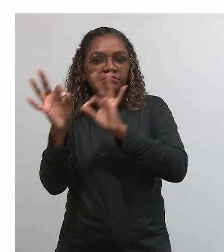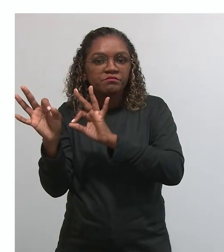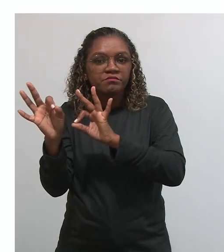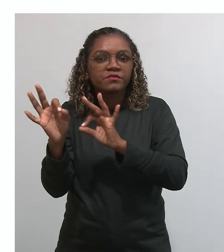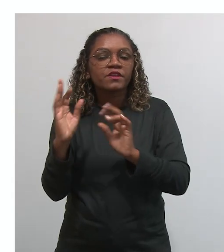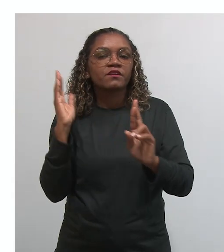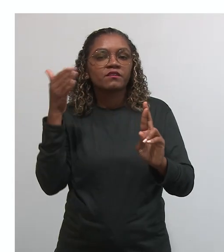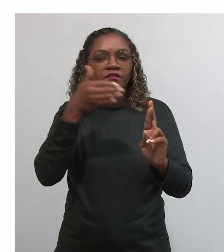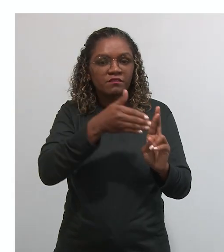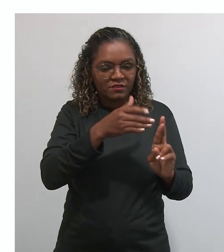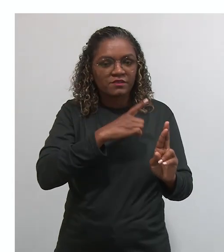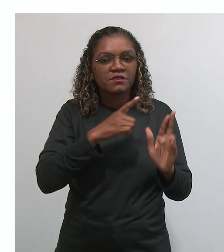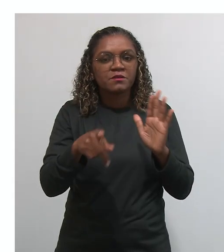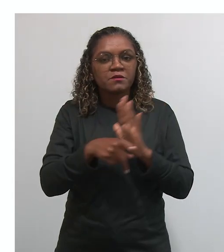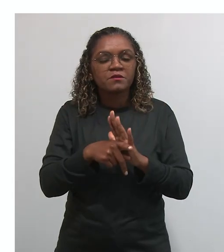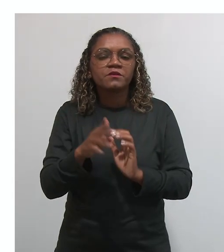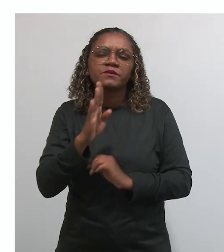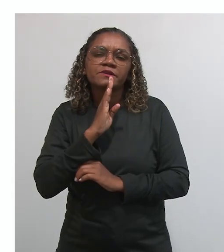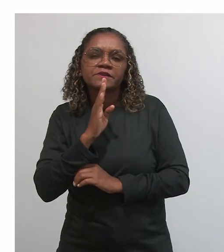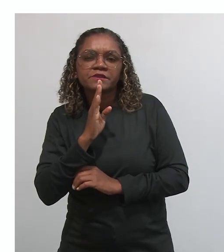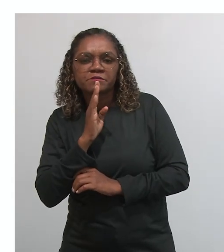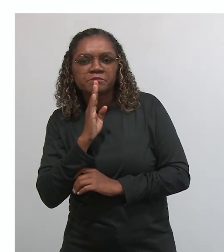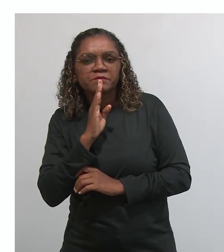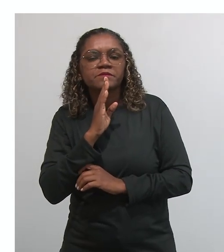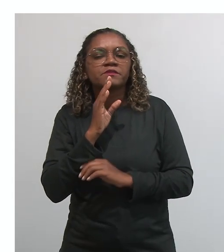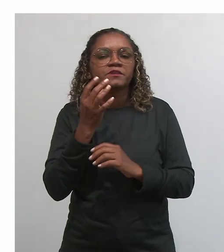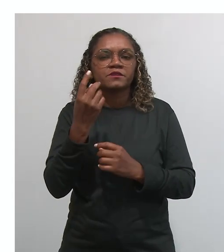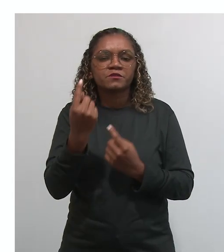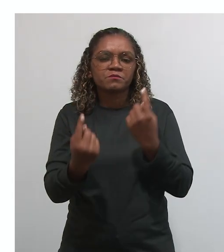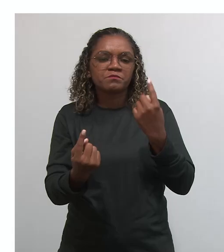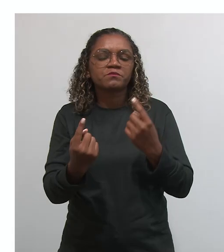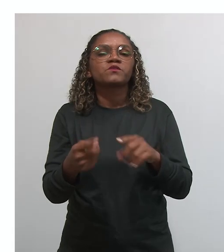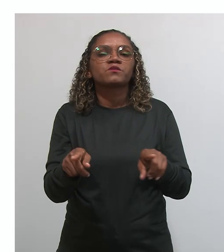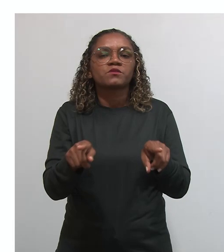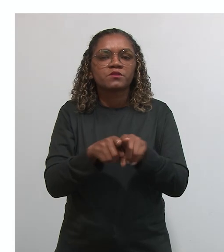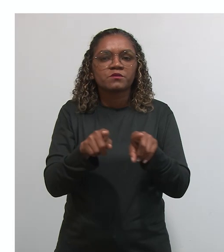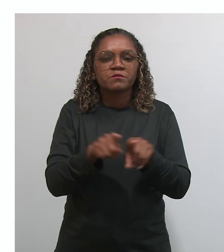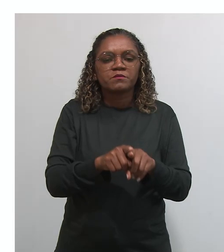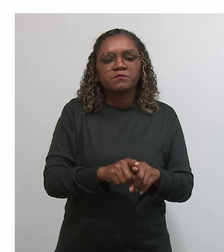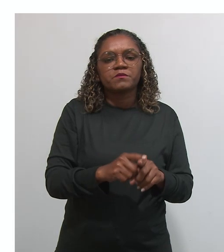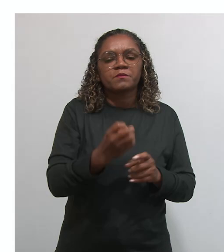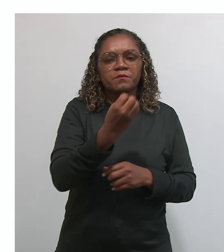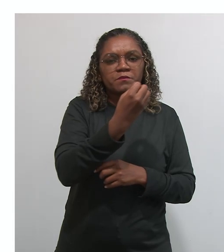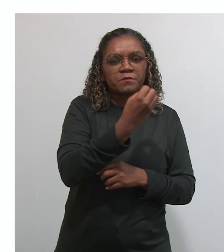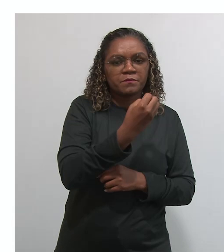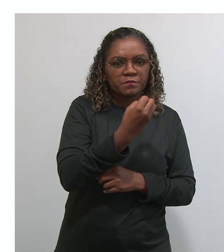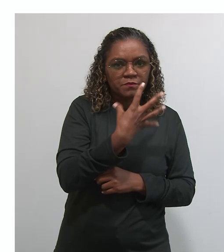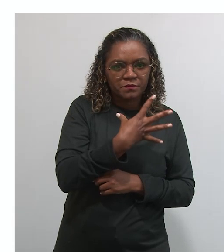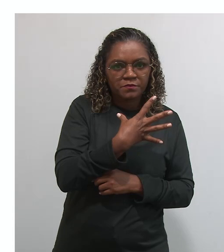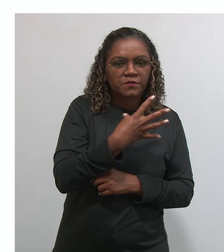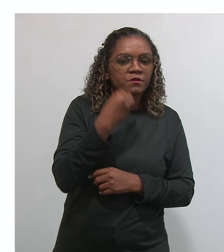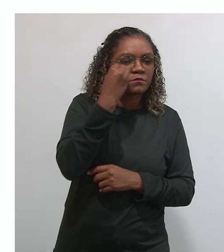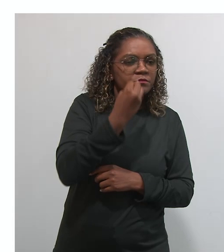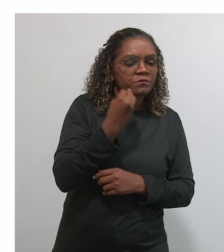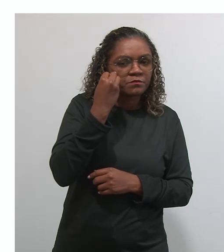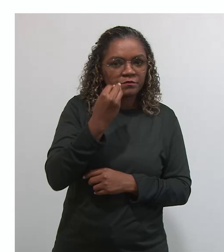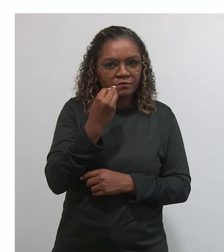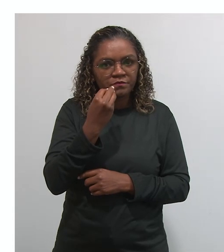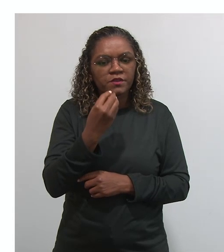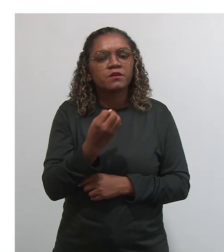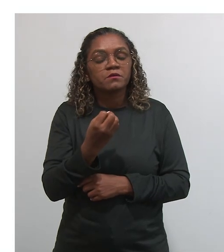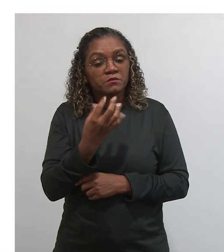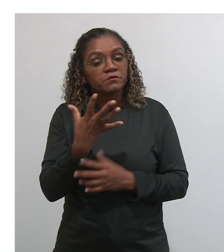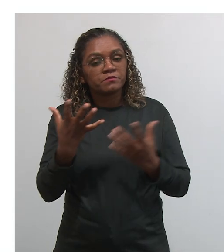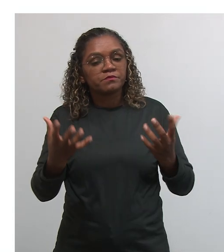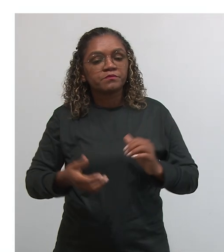referência ótima de conhecimentos, né, comuns e conhecimentos críticos, além dos conceitos também bem